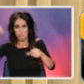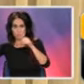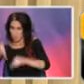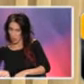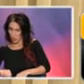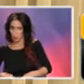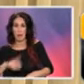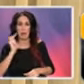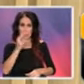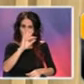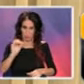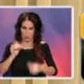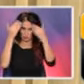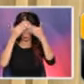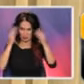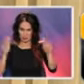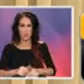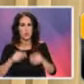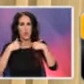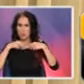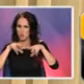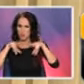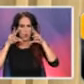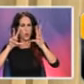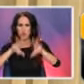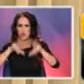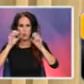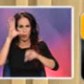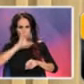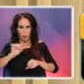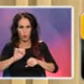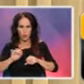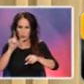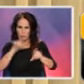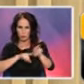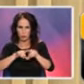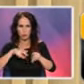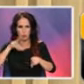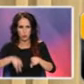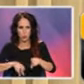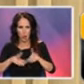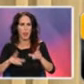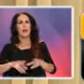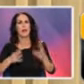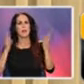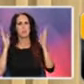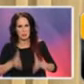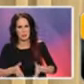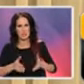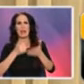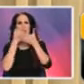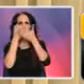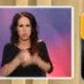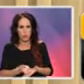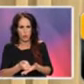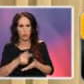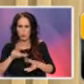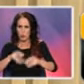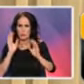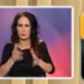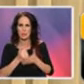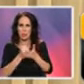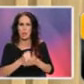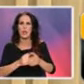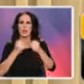de democracia, nunca os governos de Portugal dependeram do apoio de